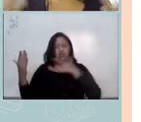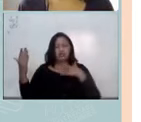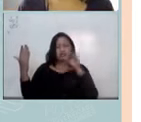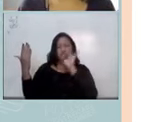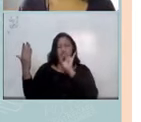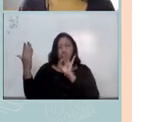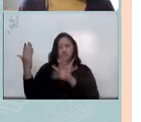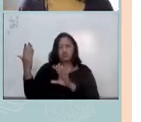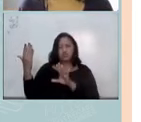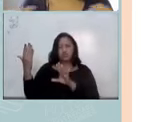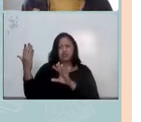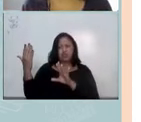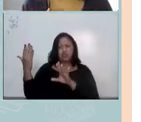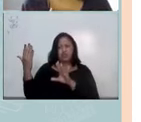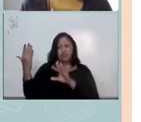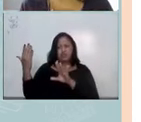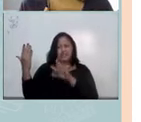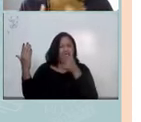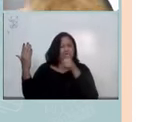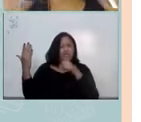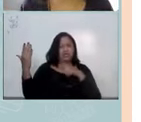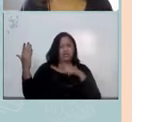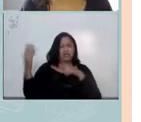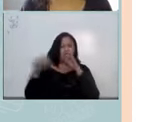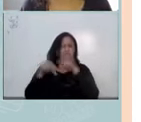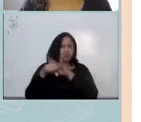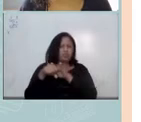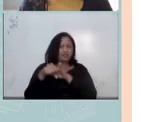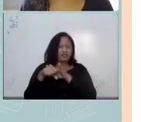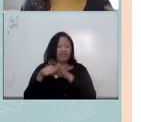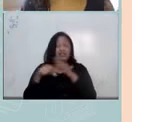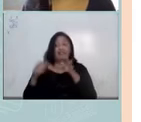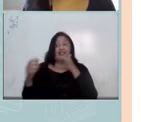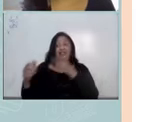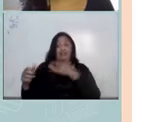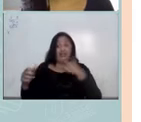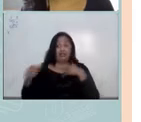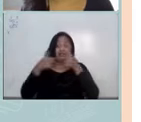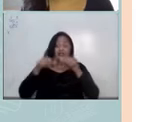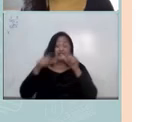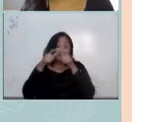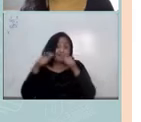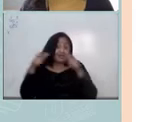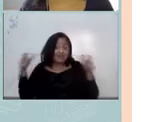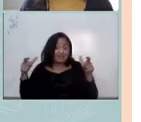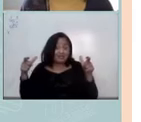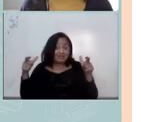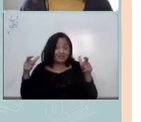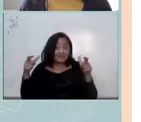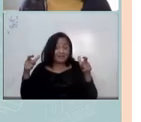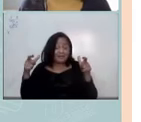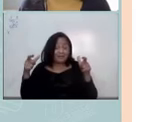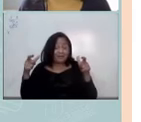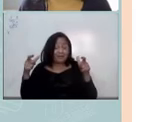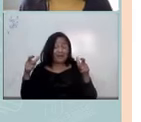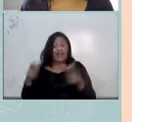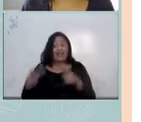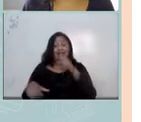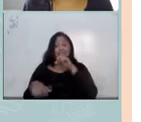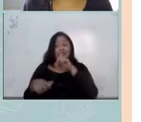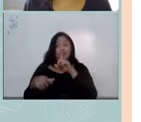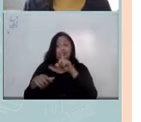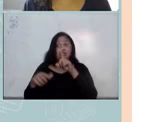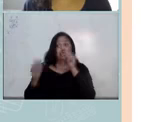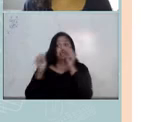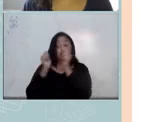a ausência de doença, e o conceito de saúde ele foi ficando mais amplo. E aí, de acordo com a OMS, né, com a Organização Mundial de Saúde, a